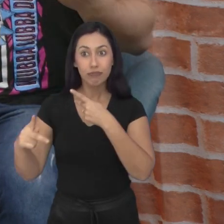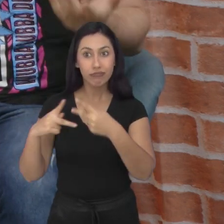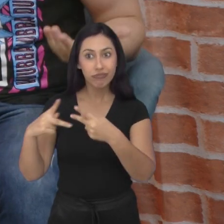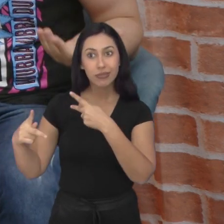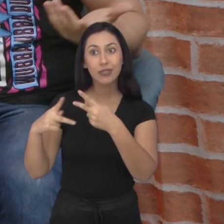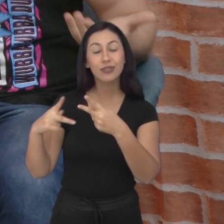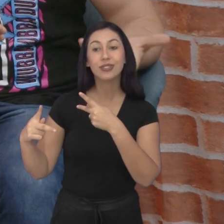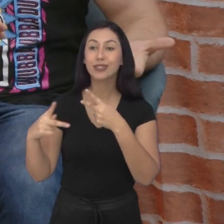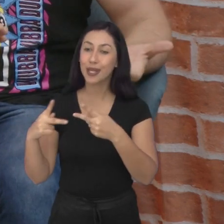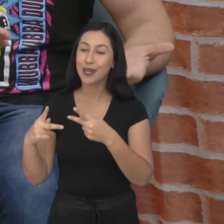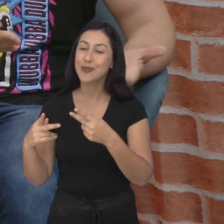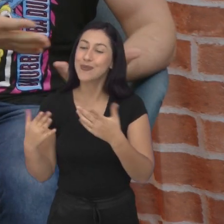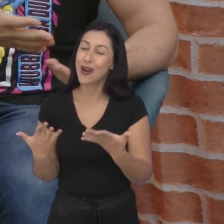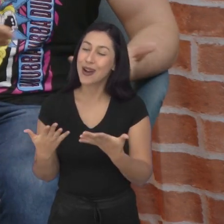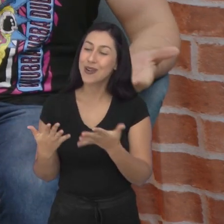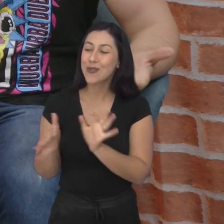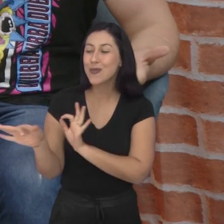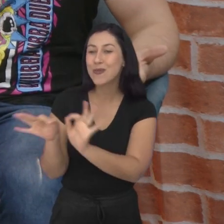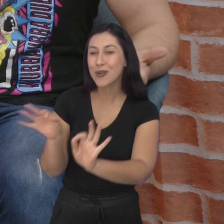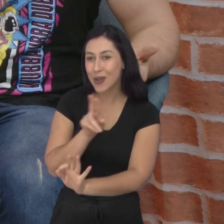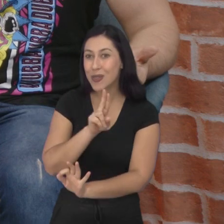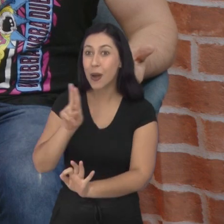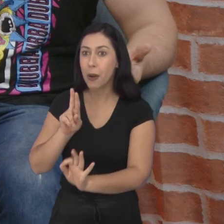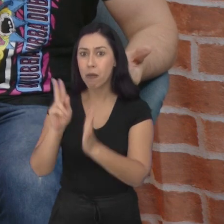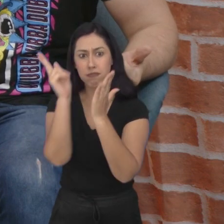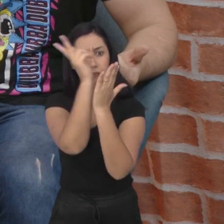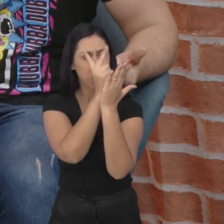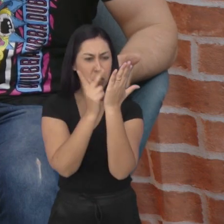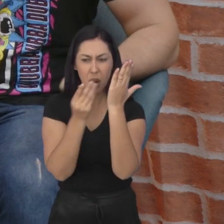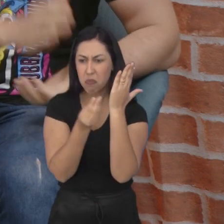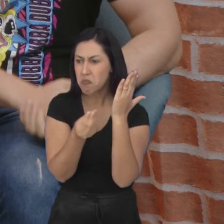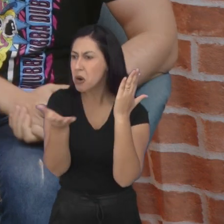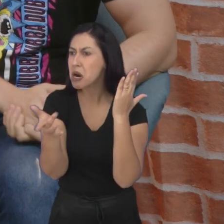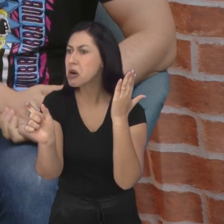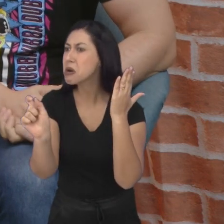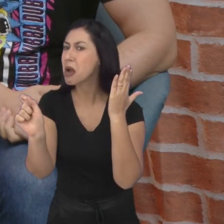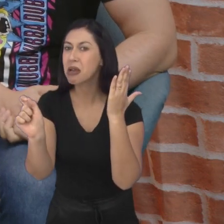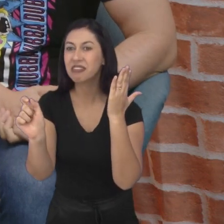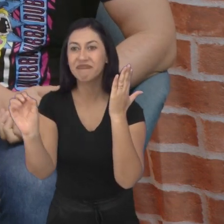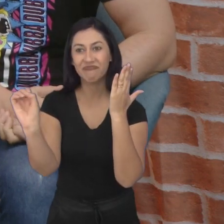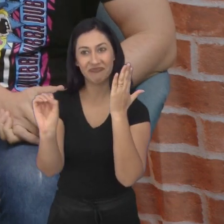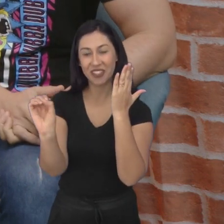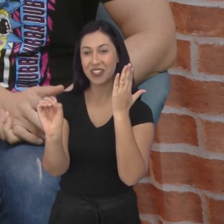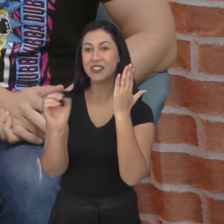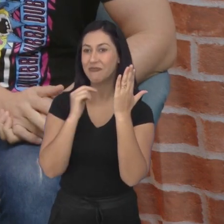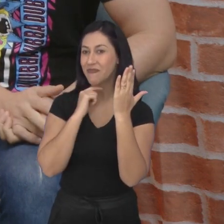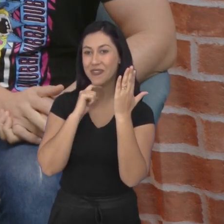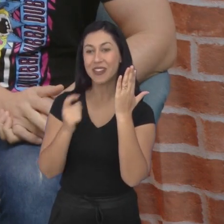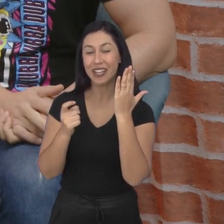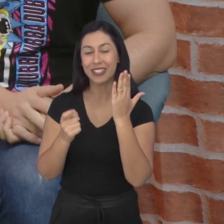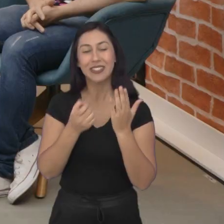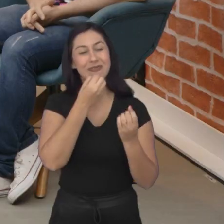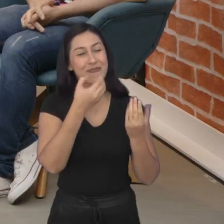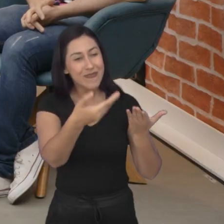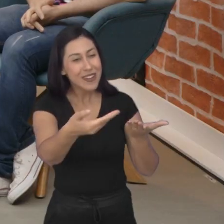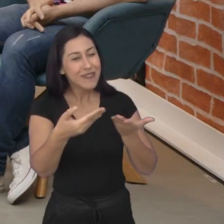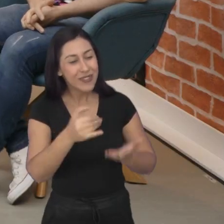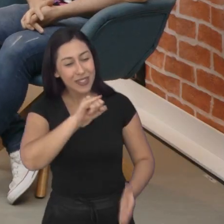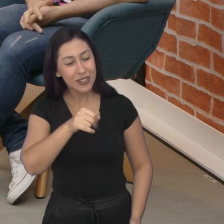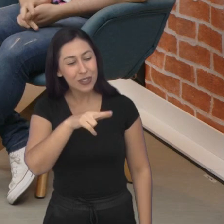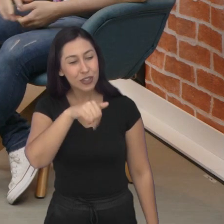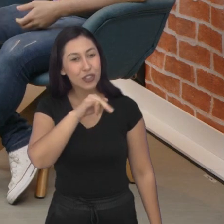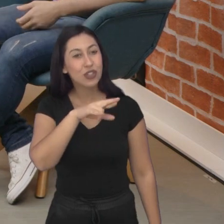e o nome de um dos projetos dele é justamente esse, Pinturas pra Ninguém. Bom, seja bem-vindo, Júnior Moreira, aqui é o Tá Ligado.